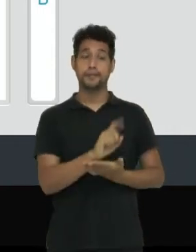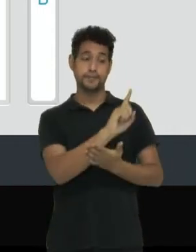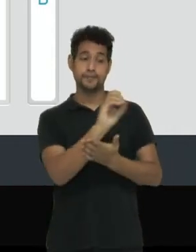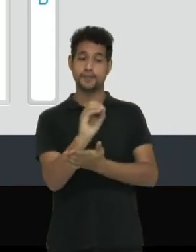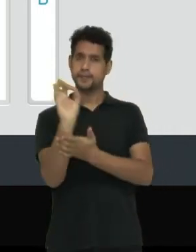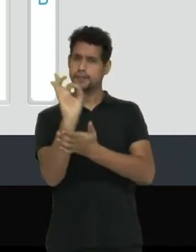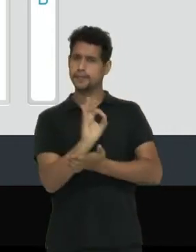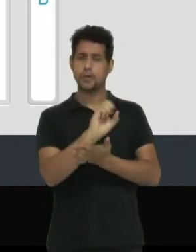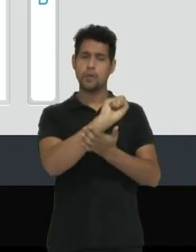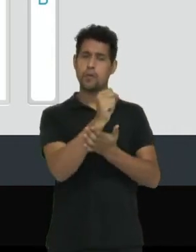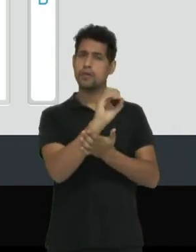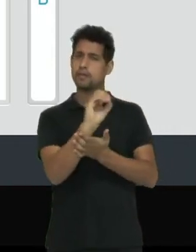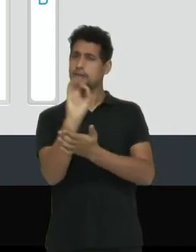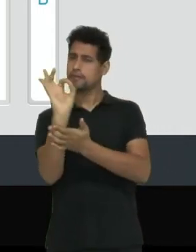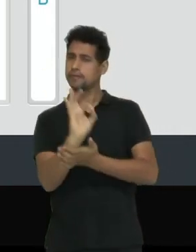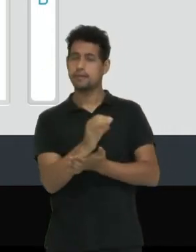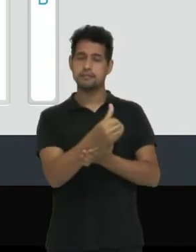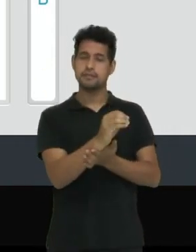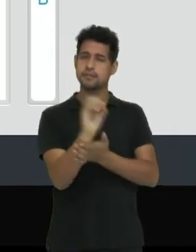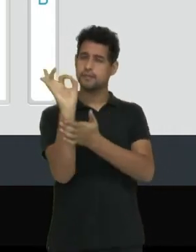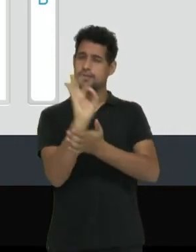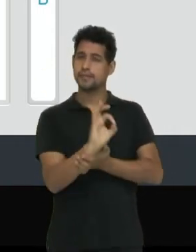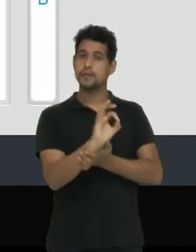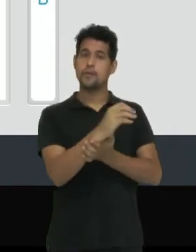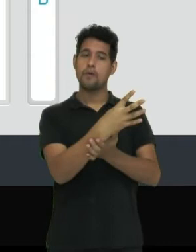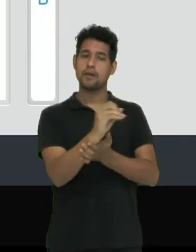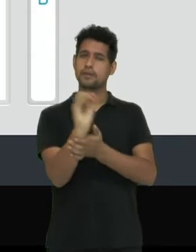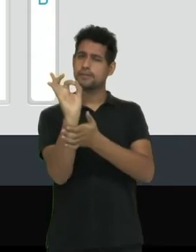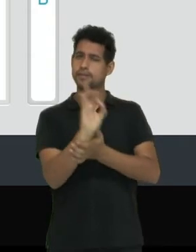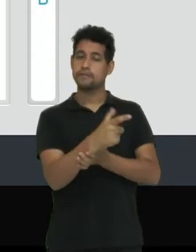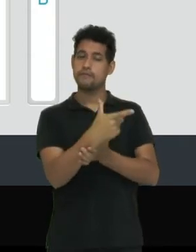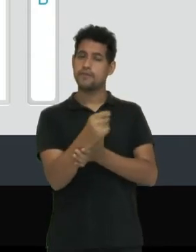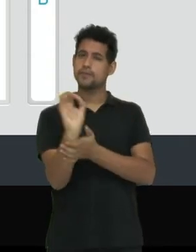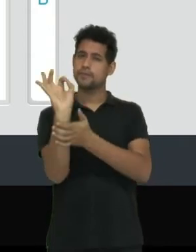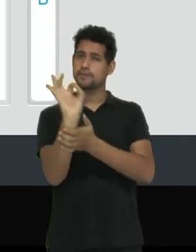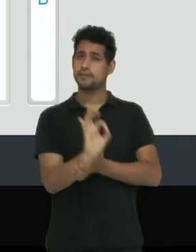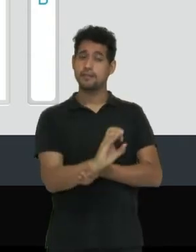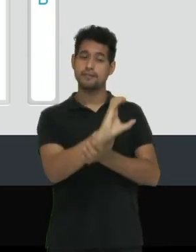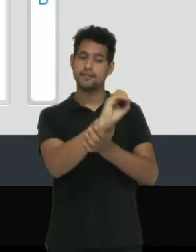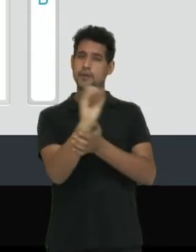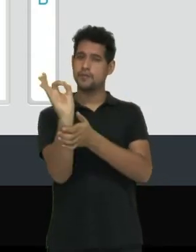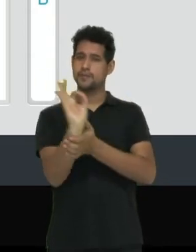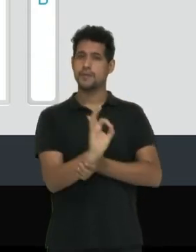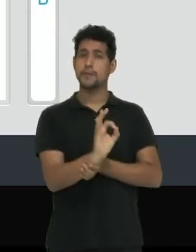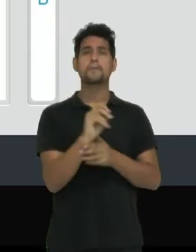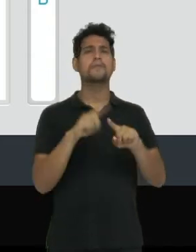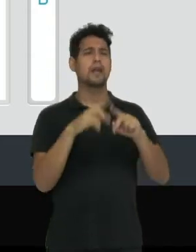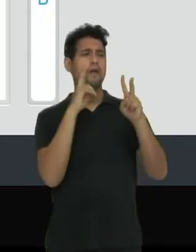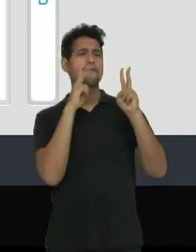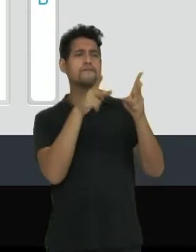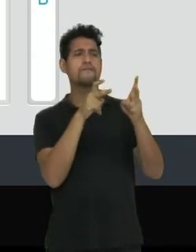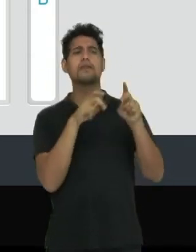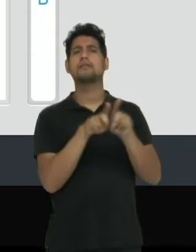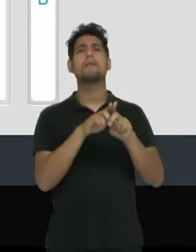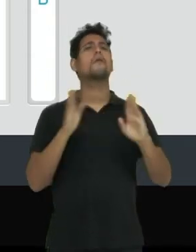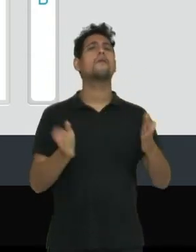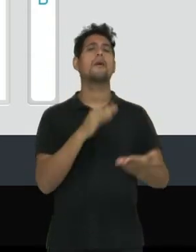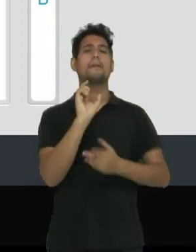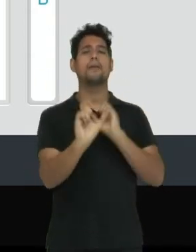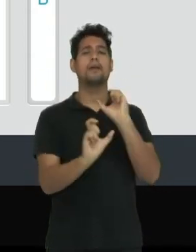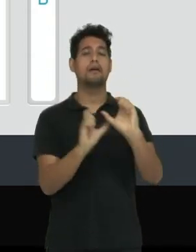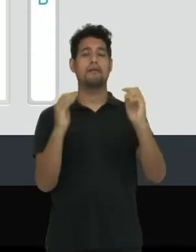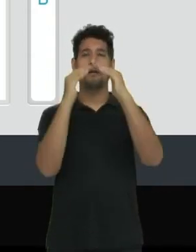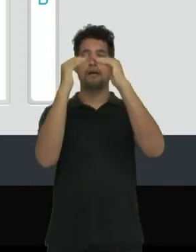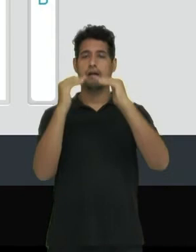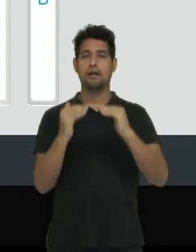100%, 80%, 60%, 40%, 20% e 0%. Vamos ver qual palavra corresponde